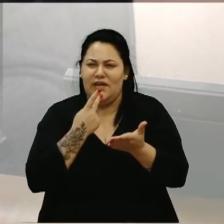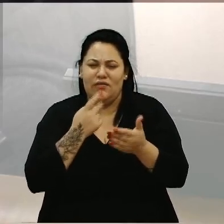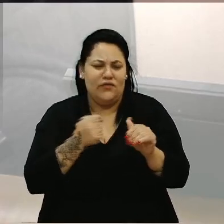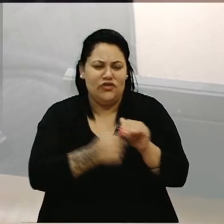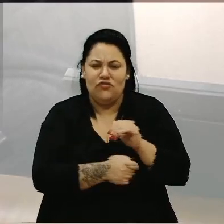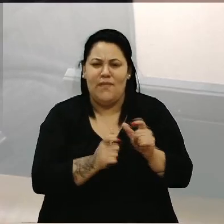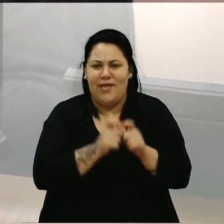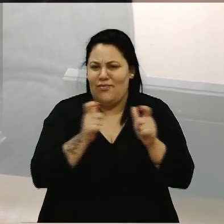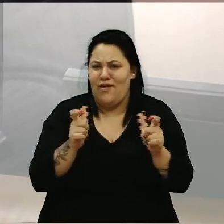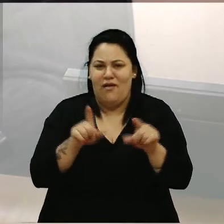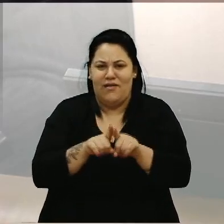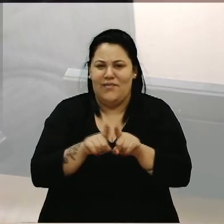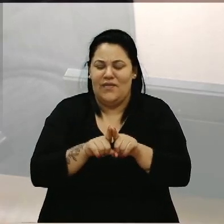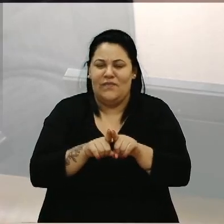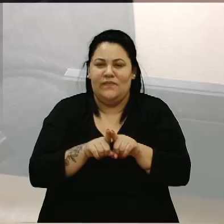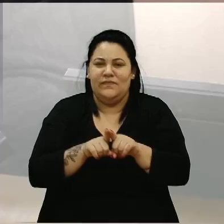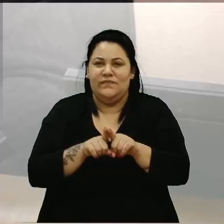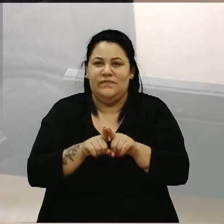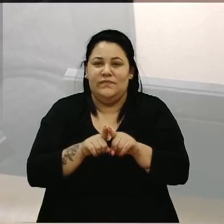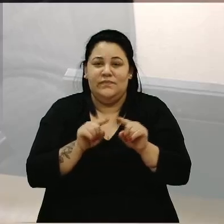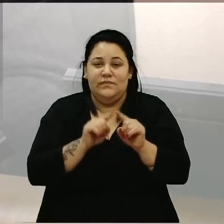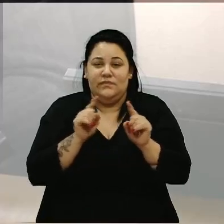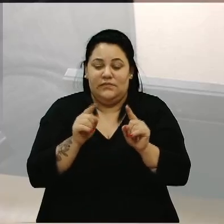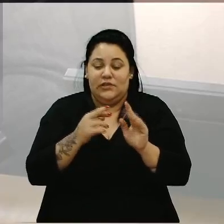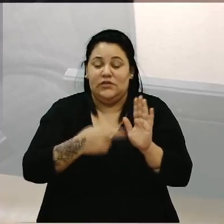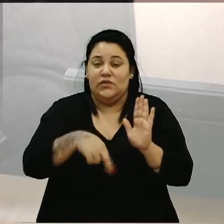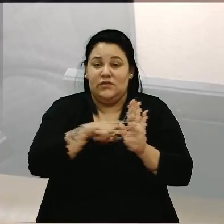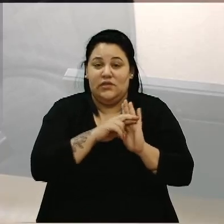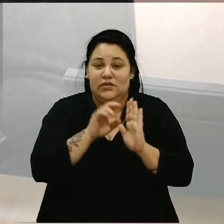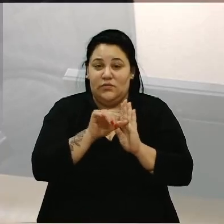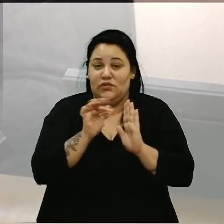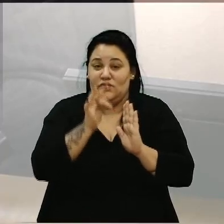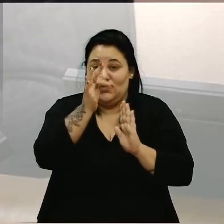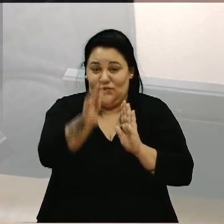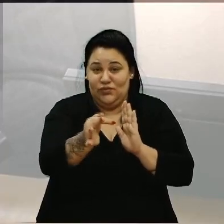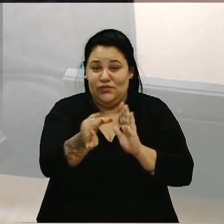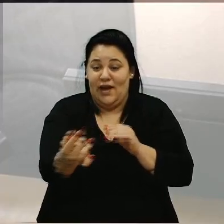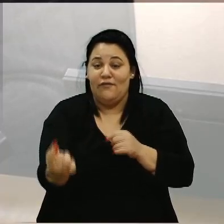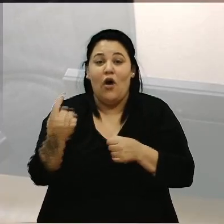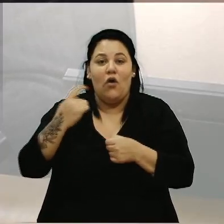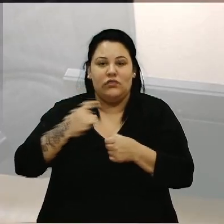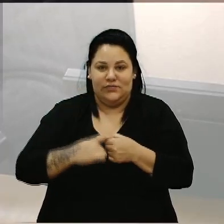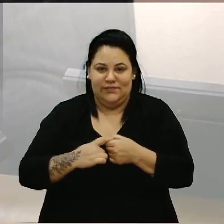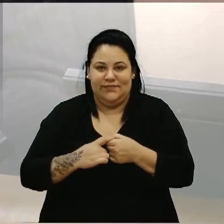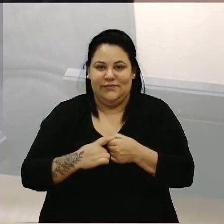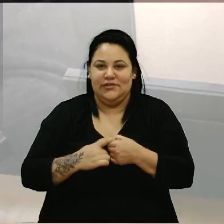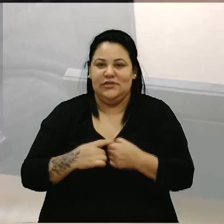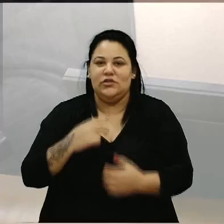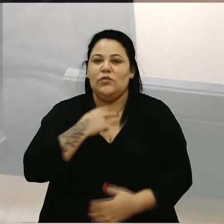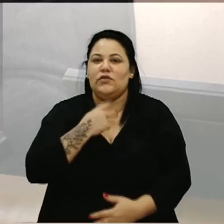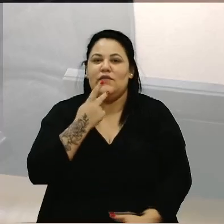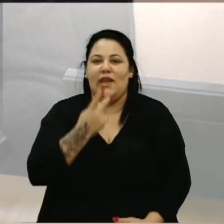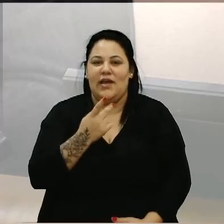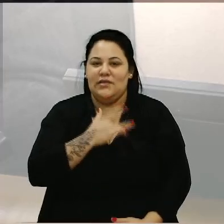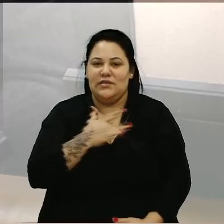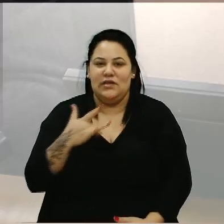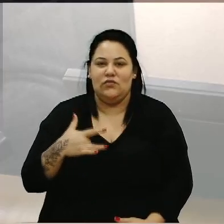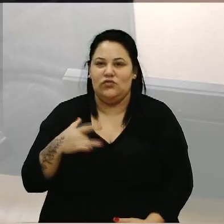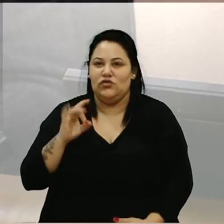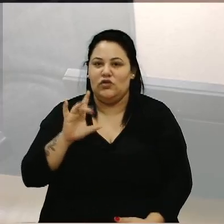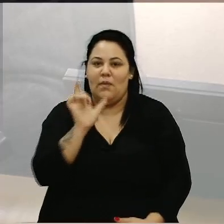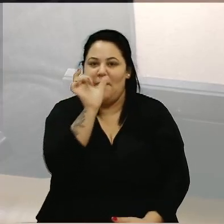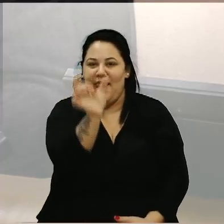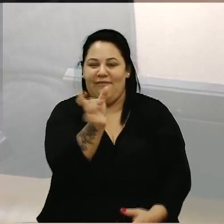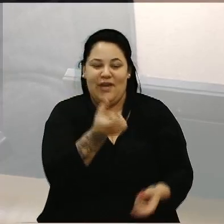maior. Só que o resultado lá na frente, ele vai te gerar... E não dá para falar em saúde somente a palavra economia, que parece